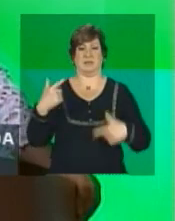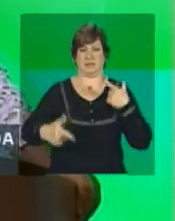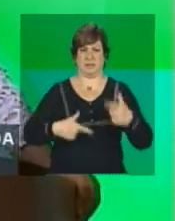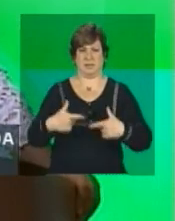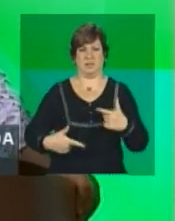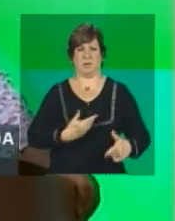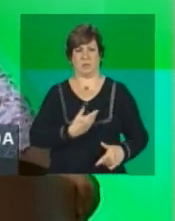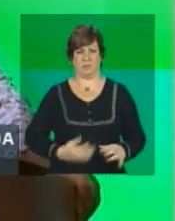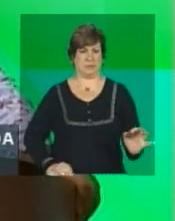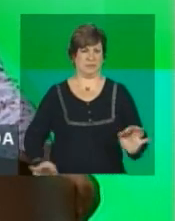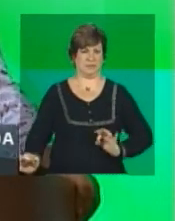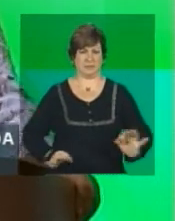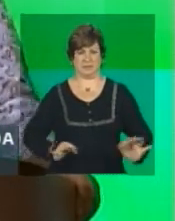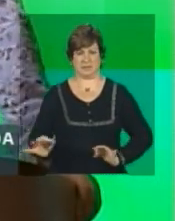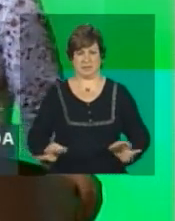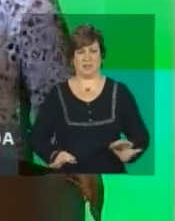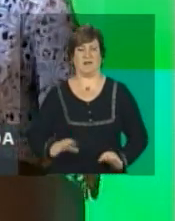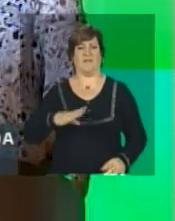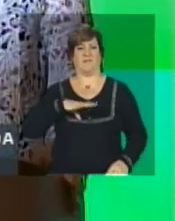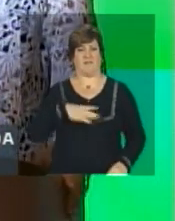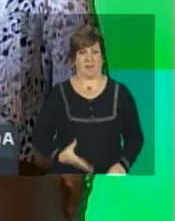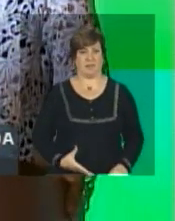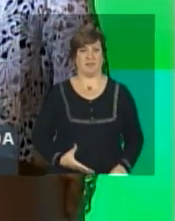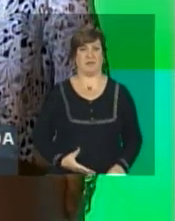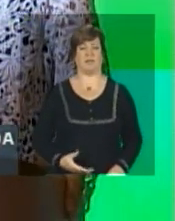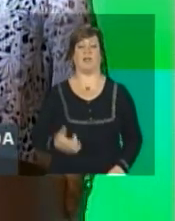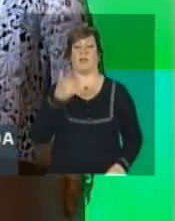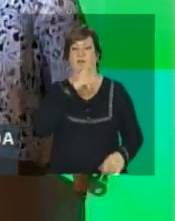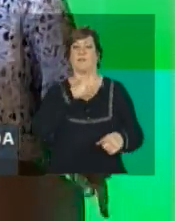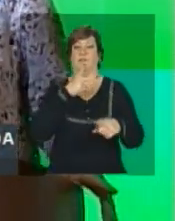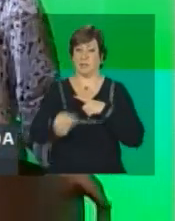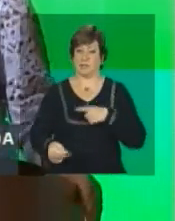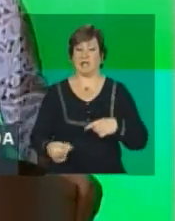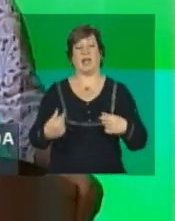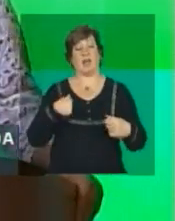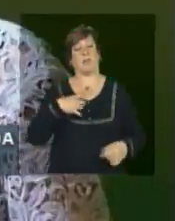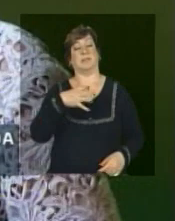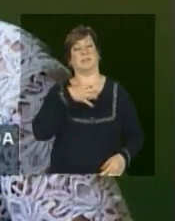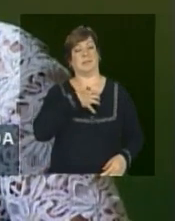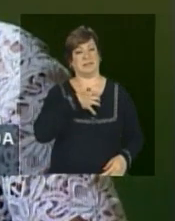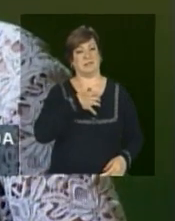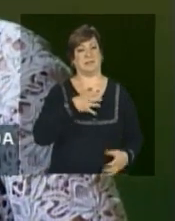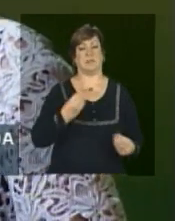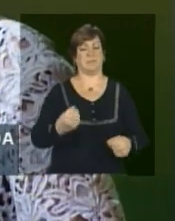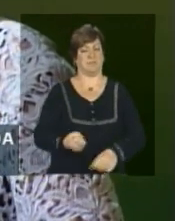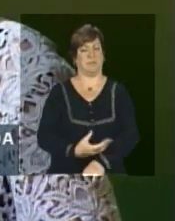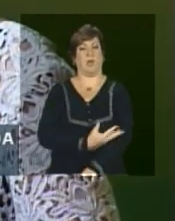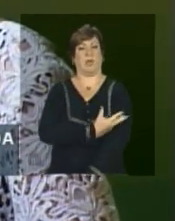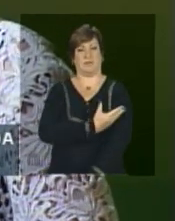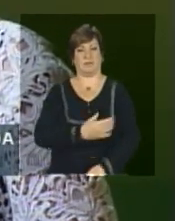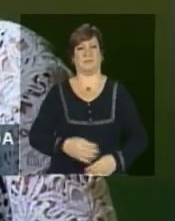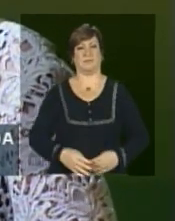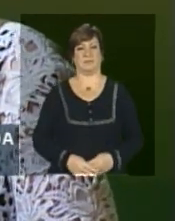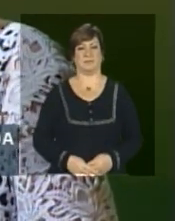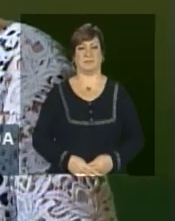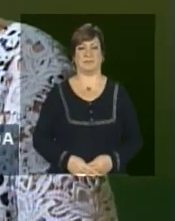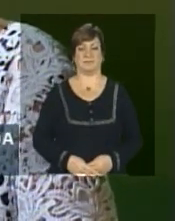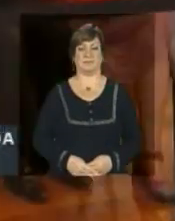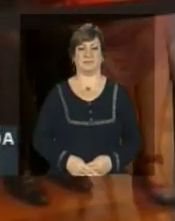governança, de enfrentar desafios e superá-los, eu me sinto muito emocionada.